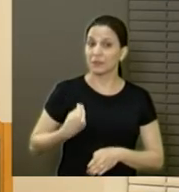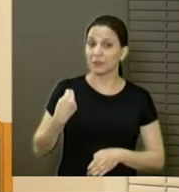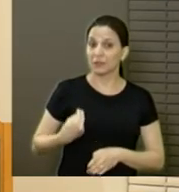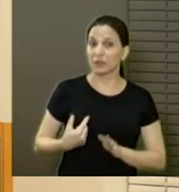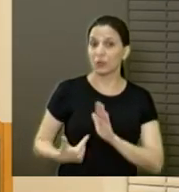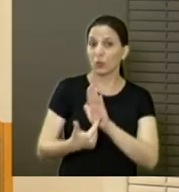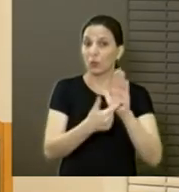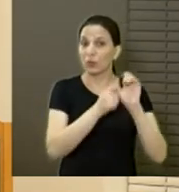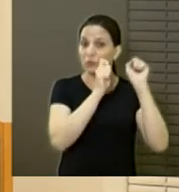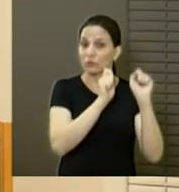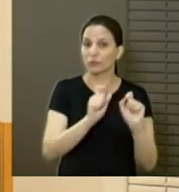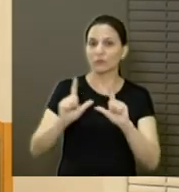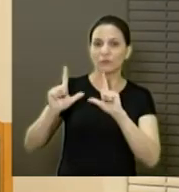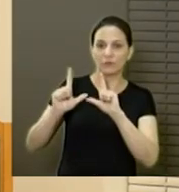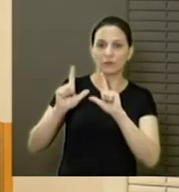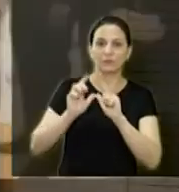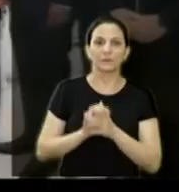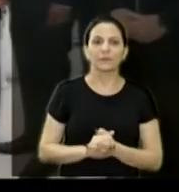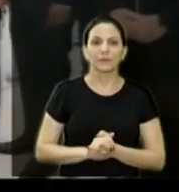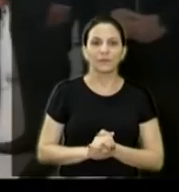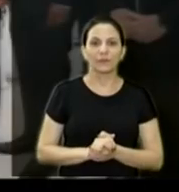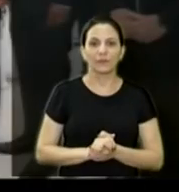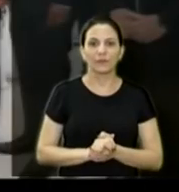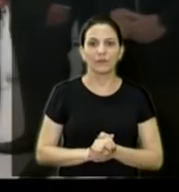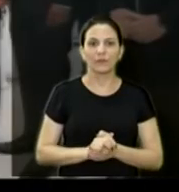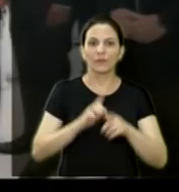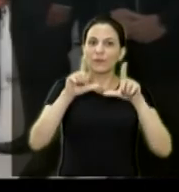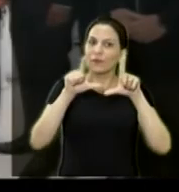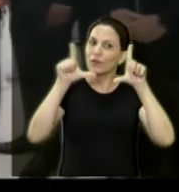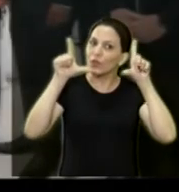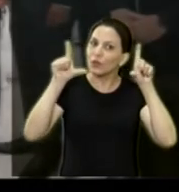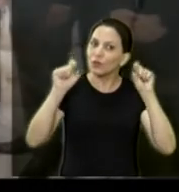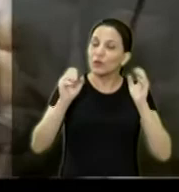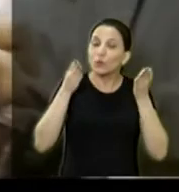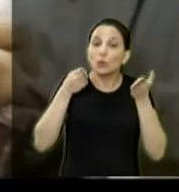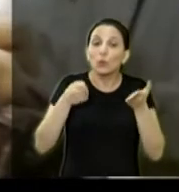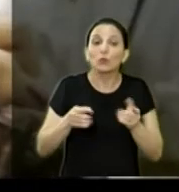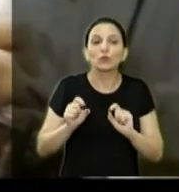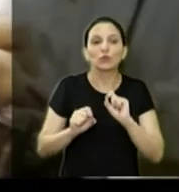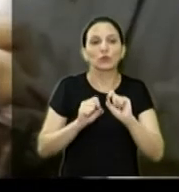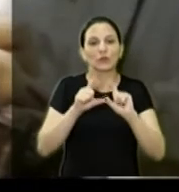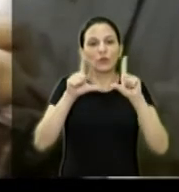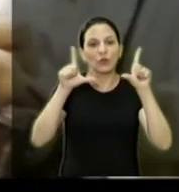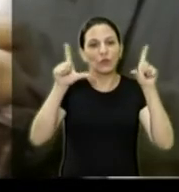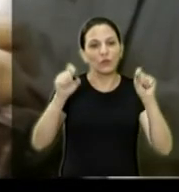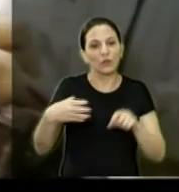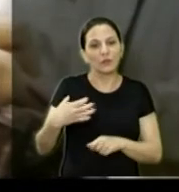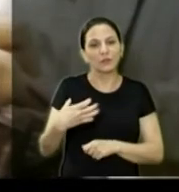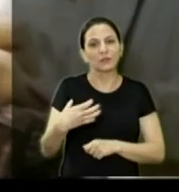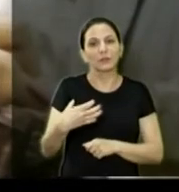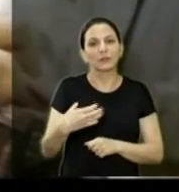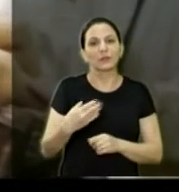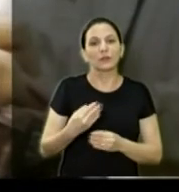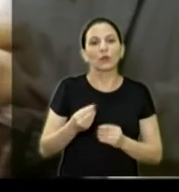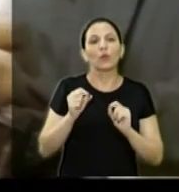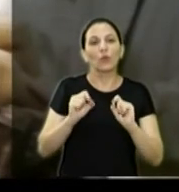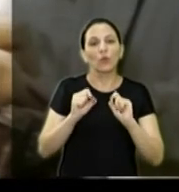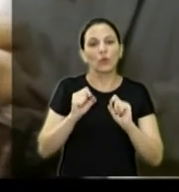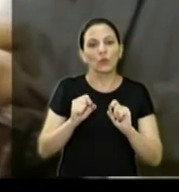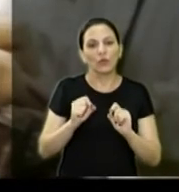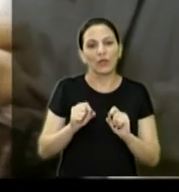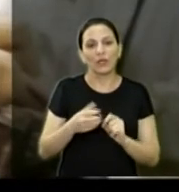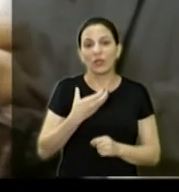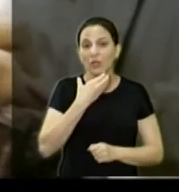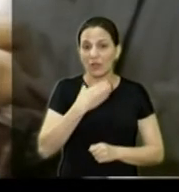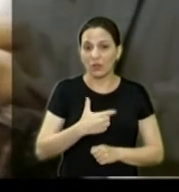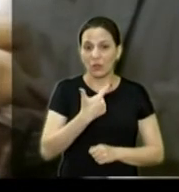como mostra essa foto. A nossa frase para reflexão de hoje, eu trago uma frase do Papa Francisco na homilia do Natal